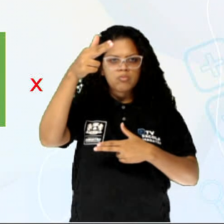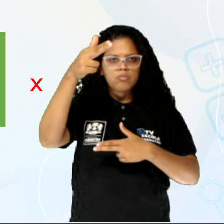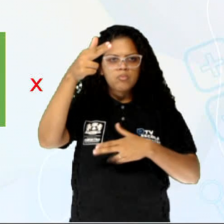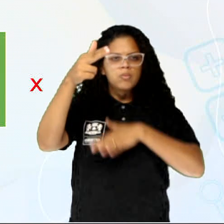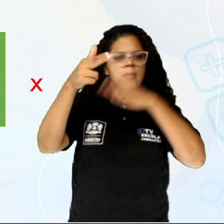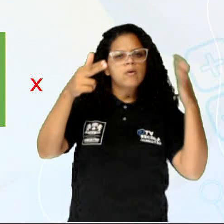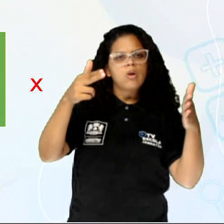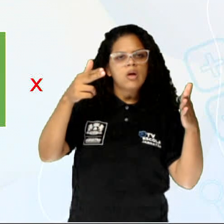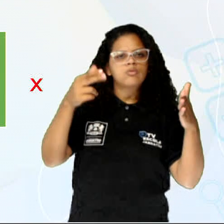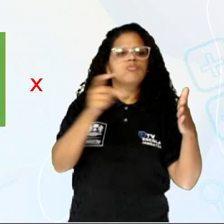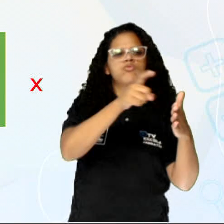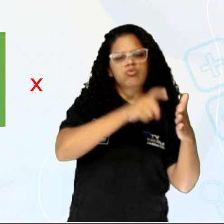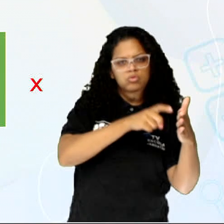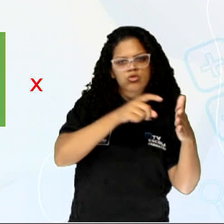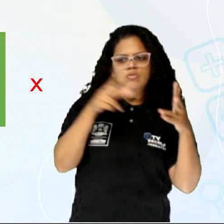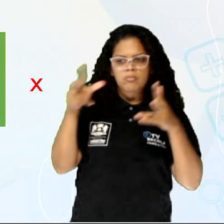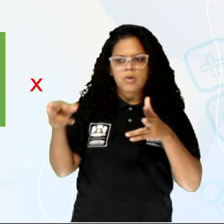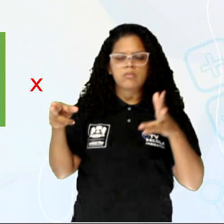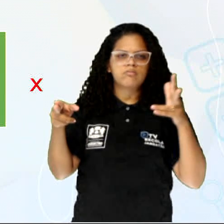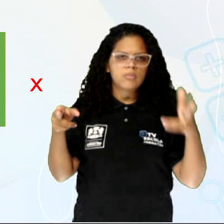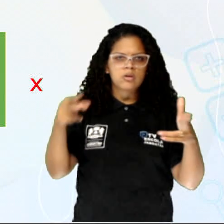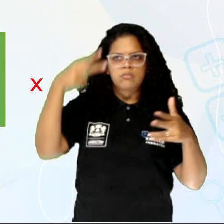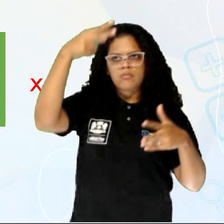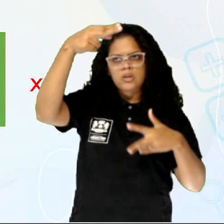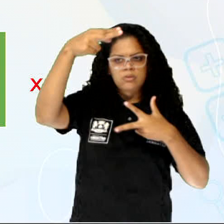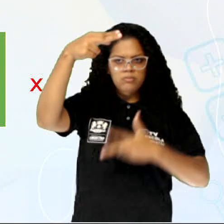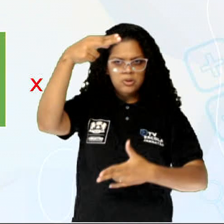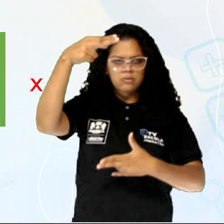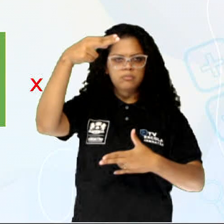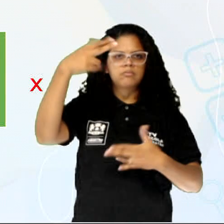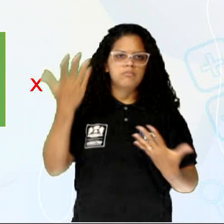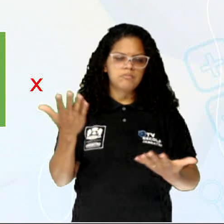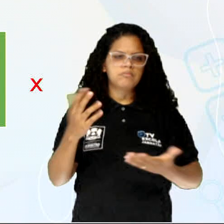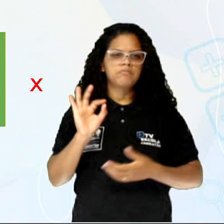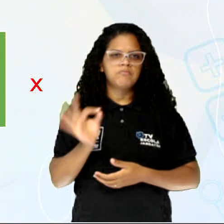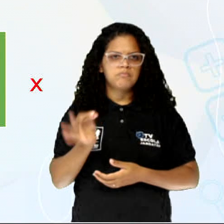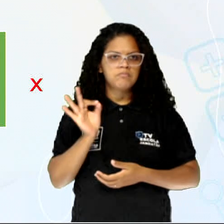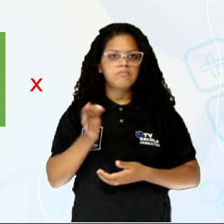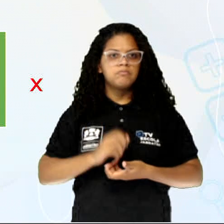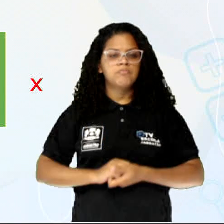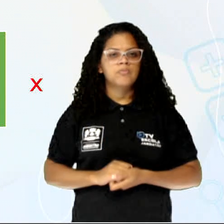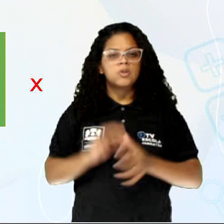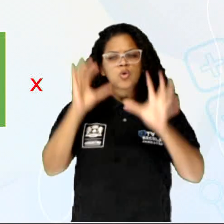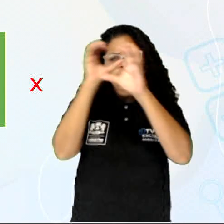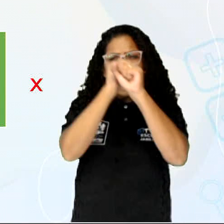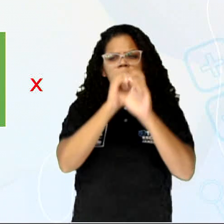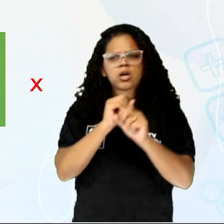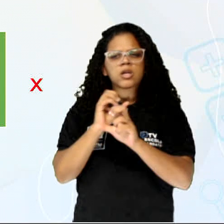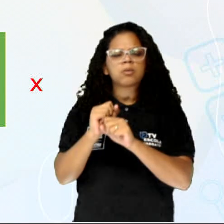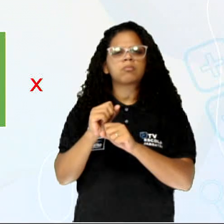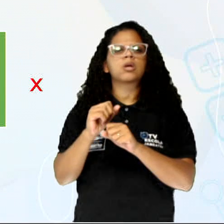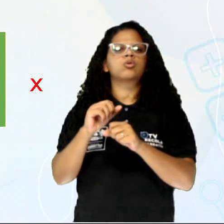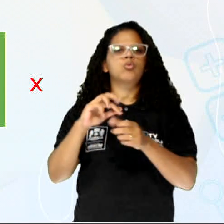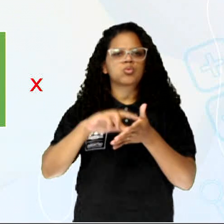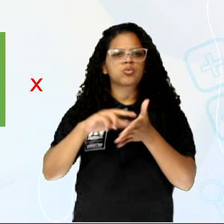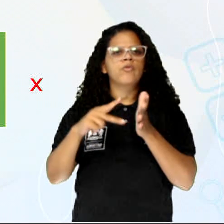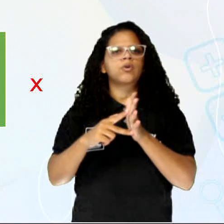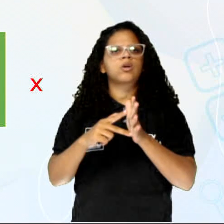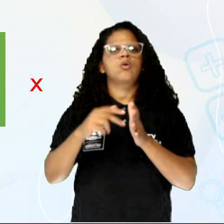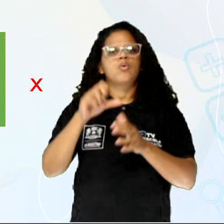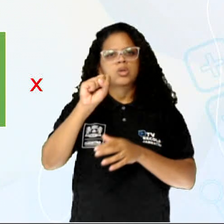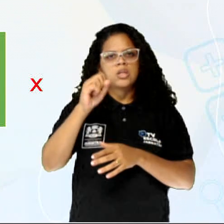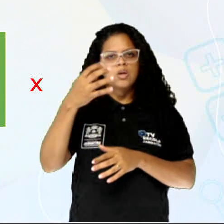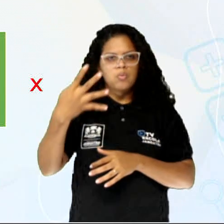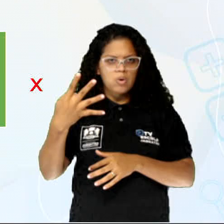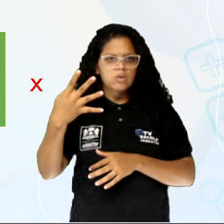do lado, é x. Ok? Certo. E ele fala que o perímetro é 84. Então, perímetro, soma do